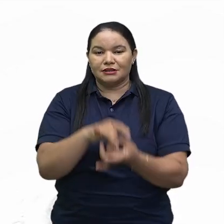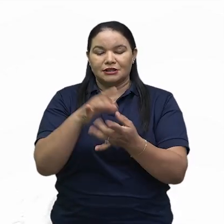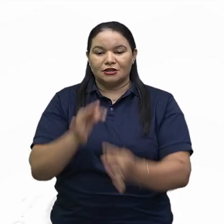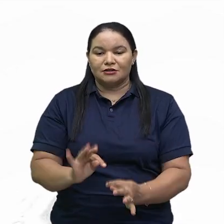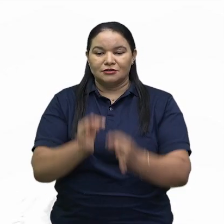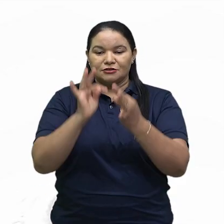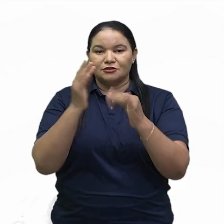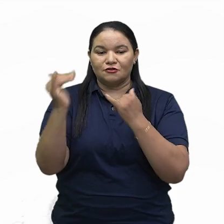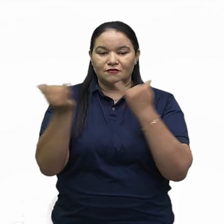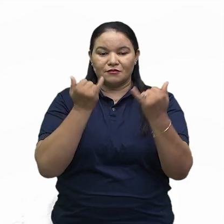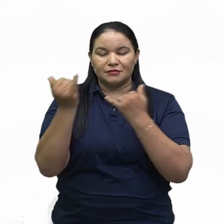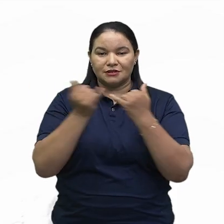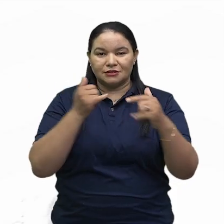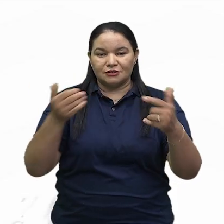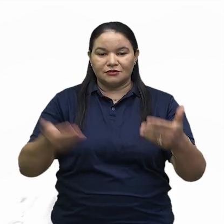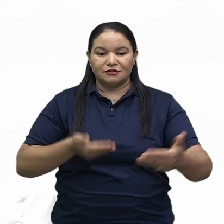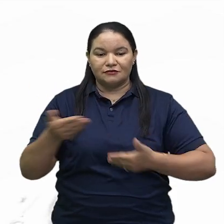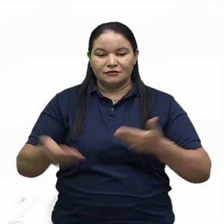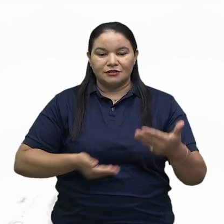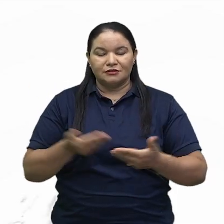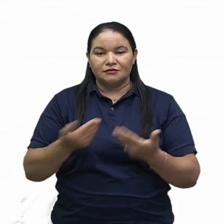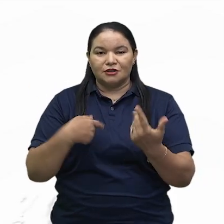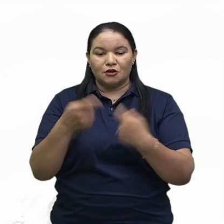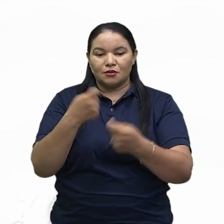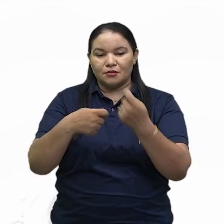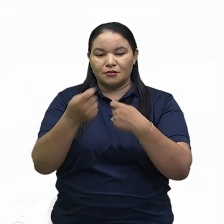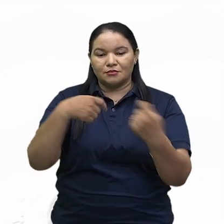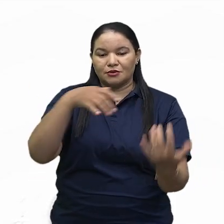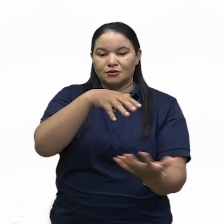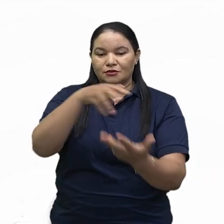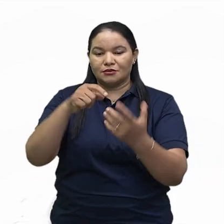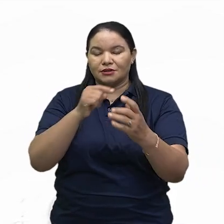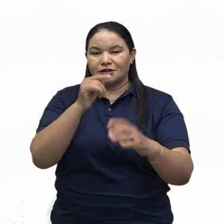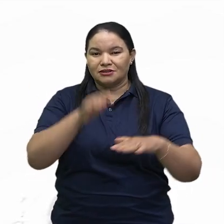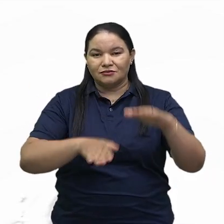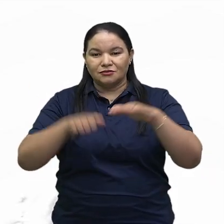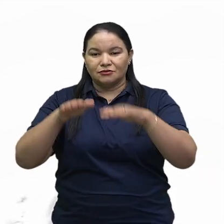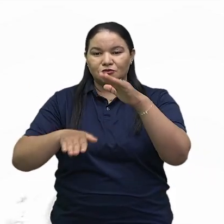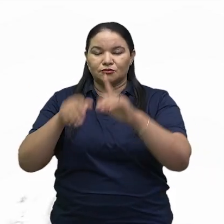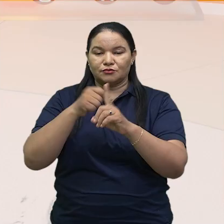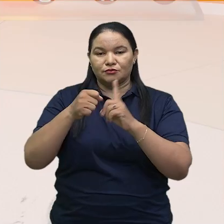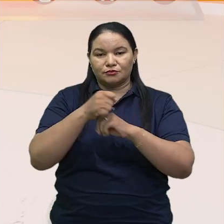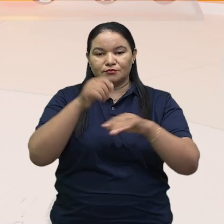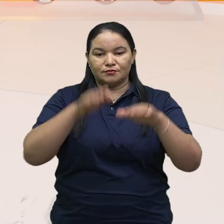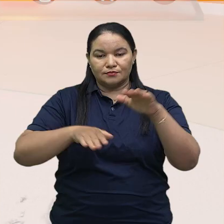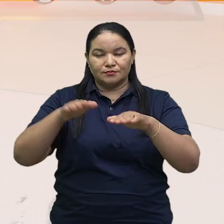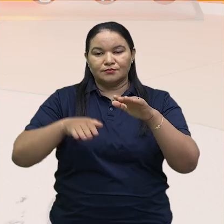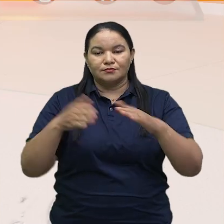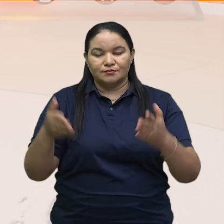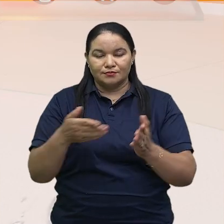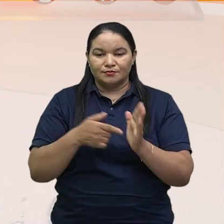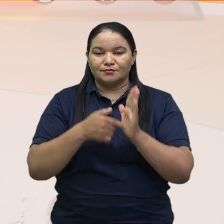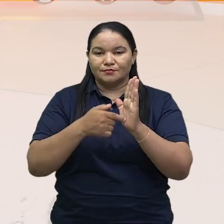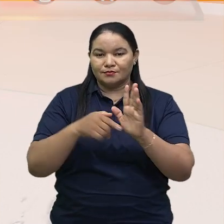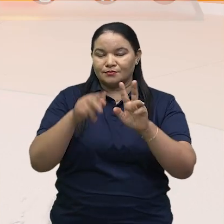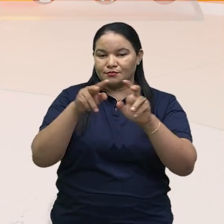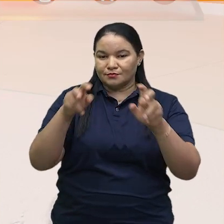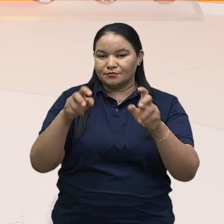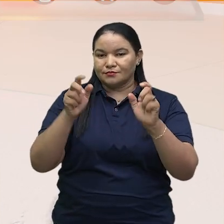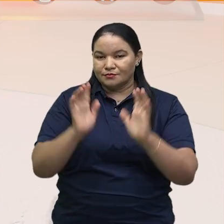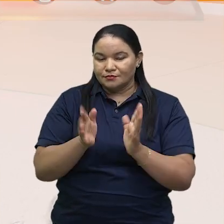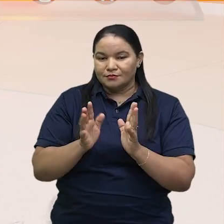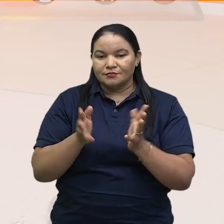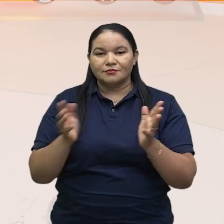da informação e serviços, da economia global, as desigualdades sociais. Feita a apresentação do objeto